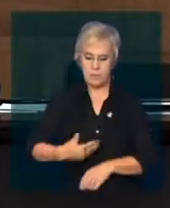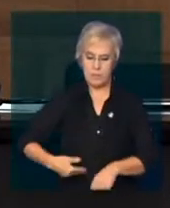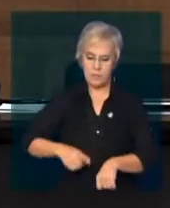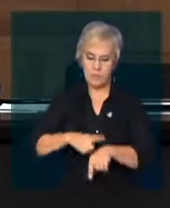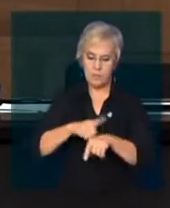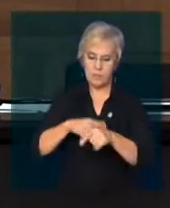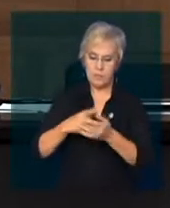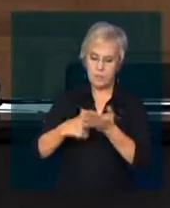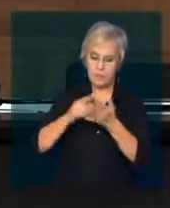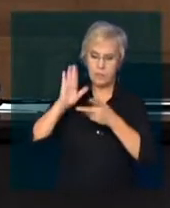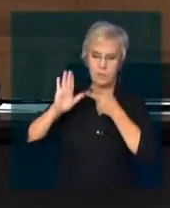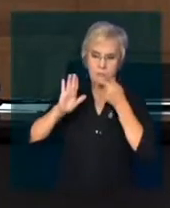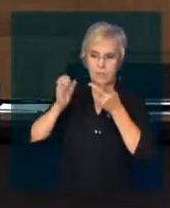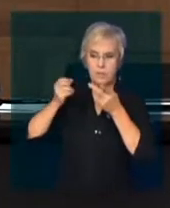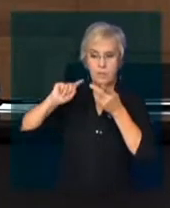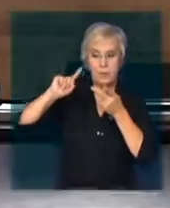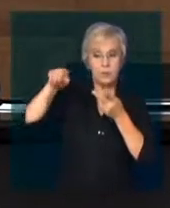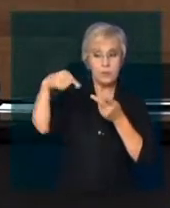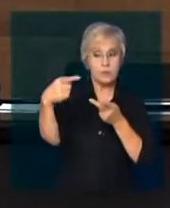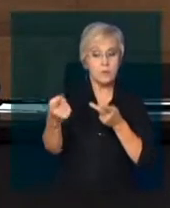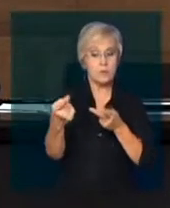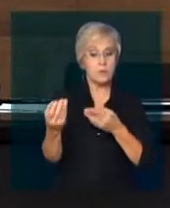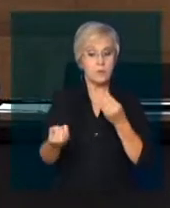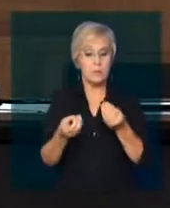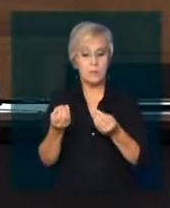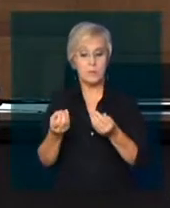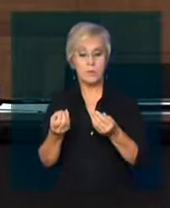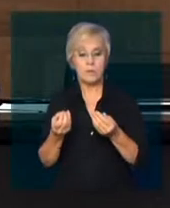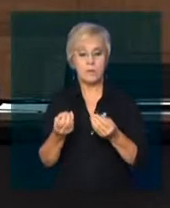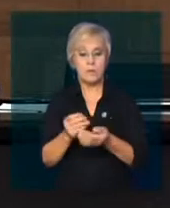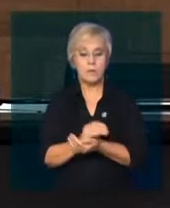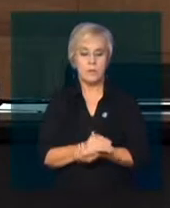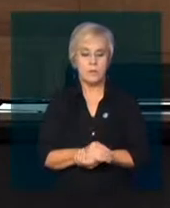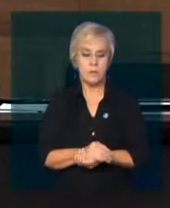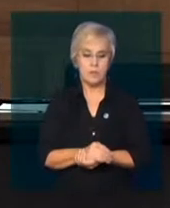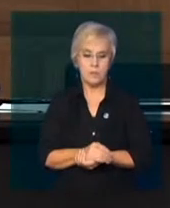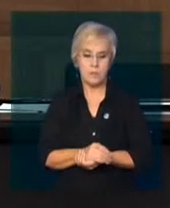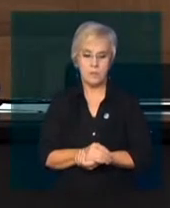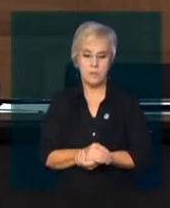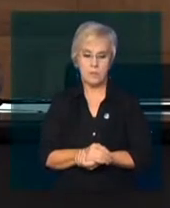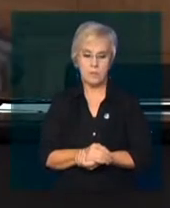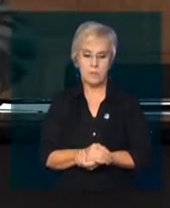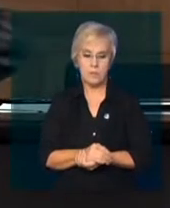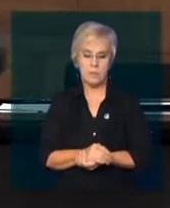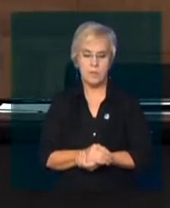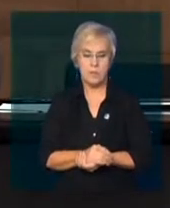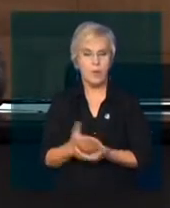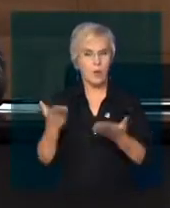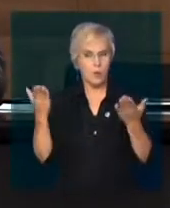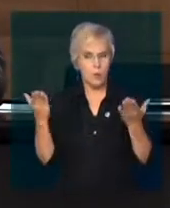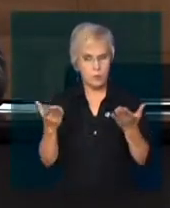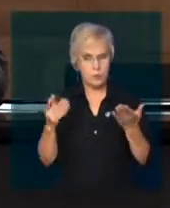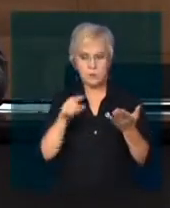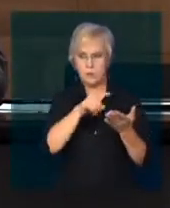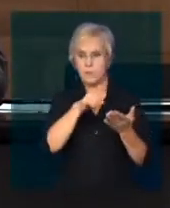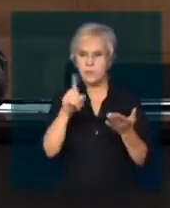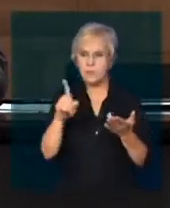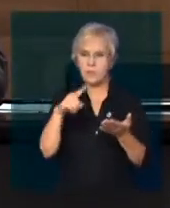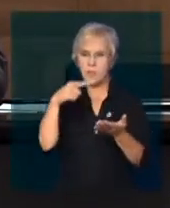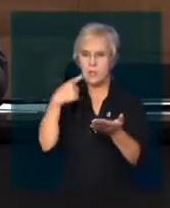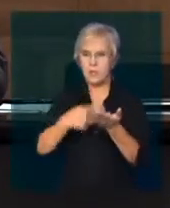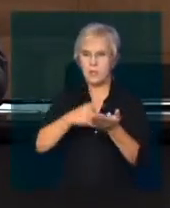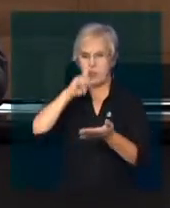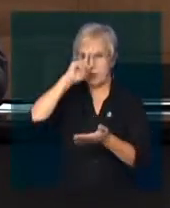da candidatura ou após a sua homologação? Como estão sendo... Bom, essa é uma pergunta. Hoje, você é obrigado, quando faz o registro